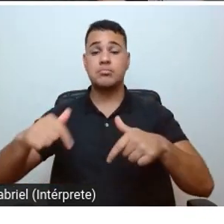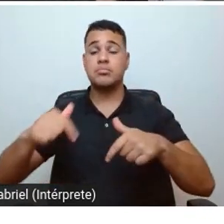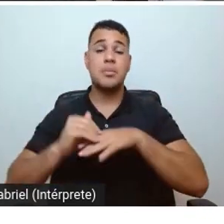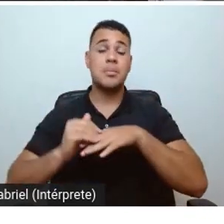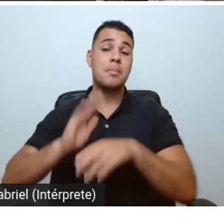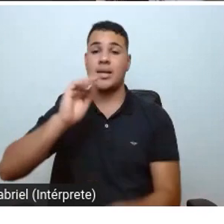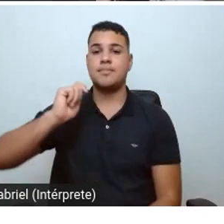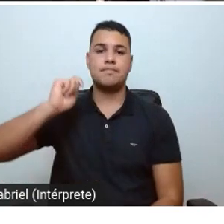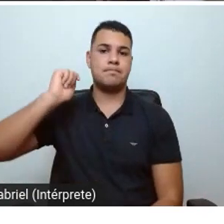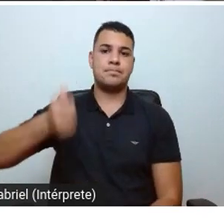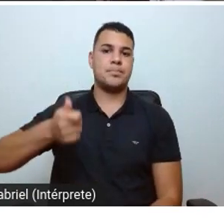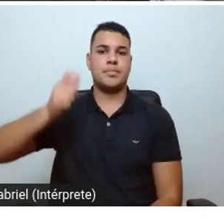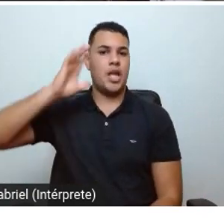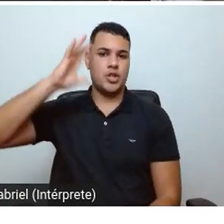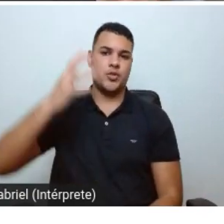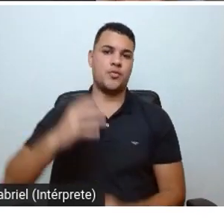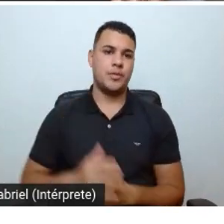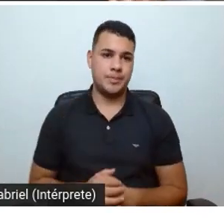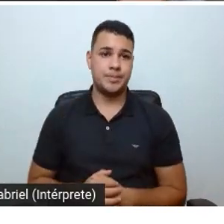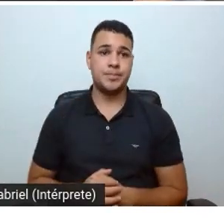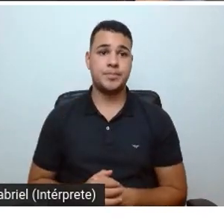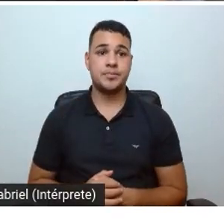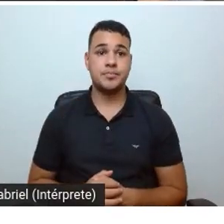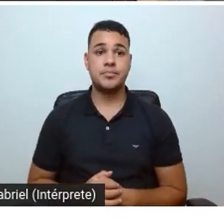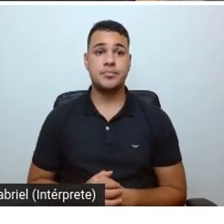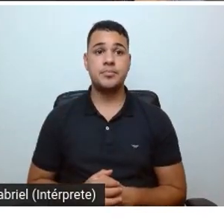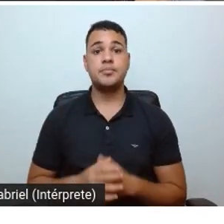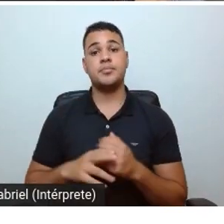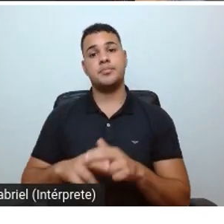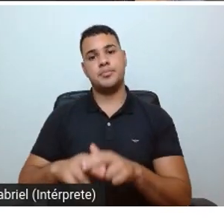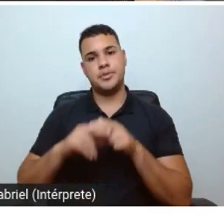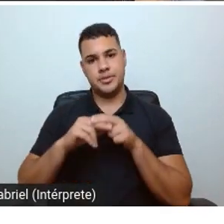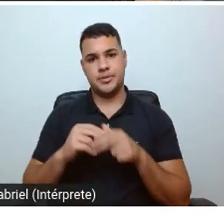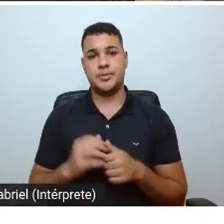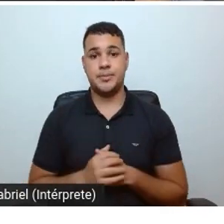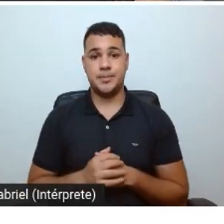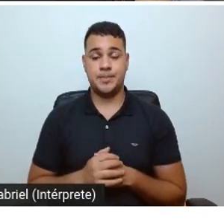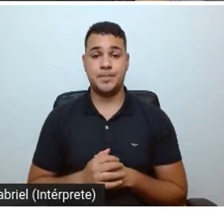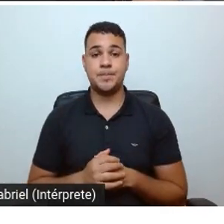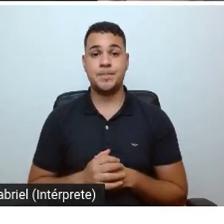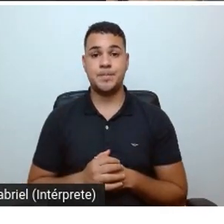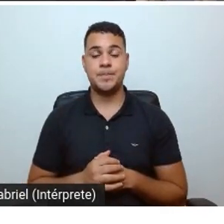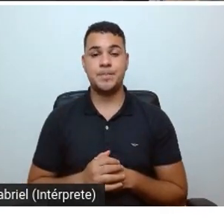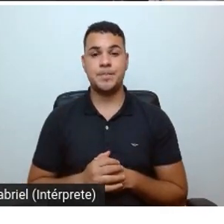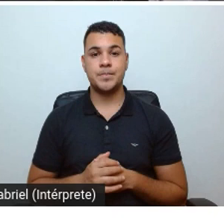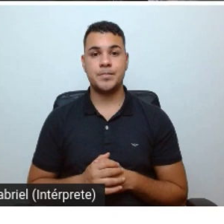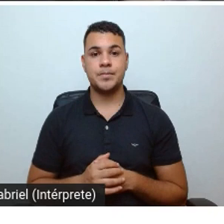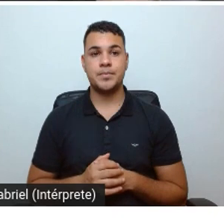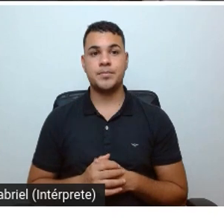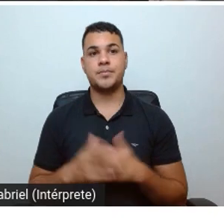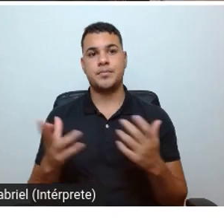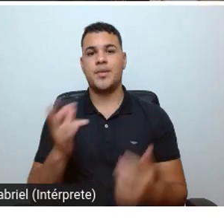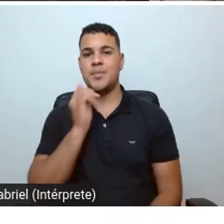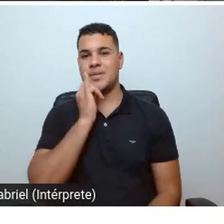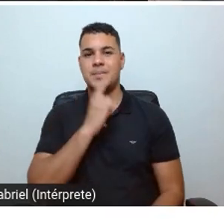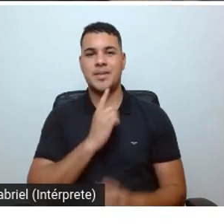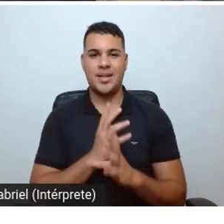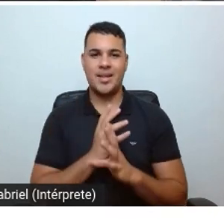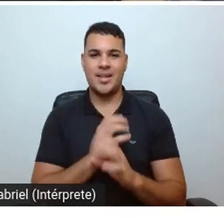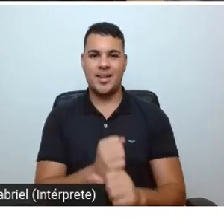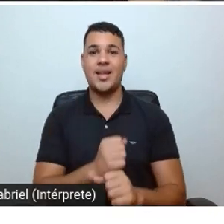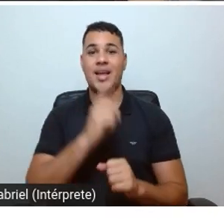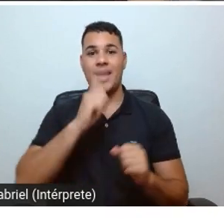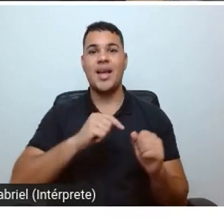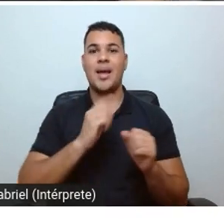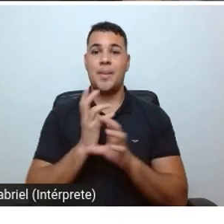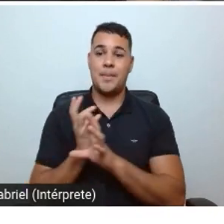de decisão. Então, nesse caso, né, quando coloca-se o percentual de confiança